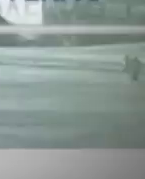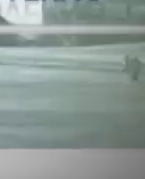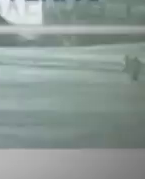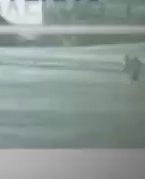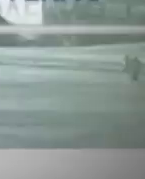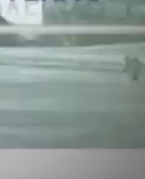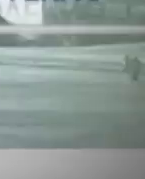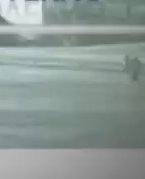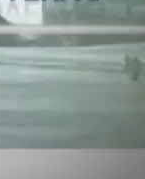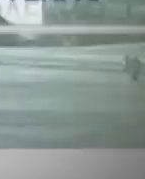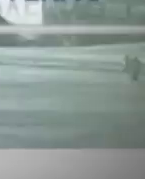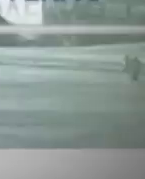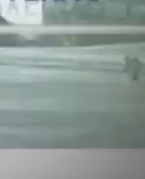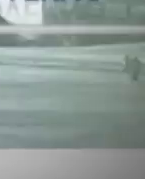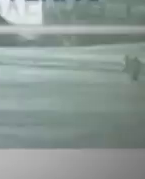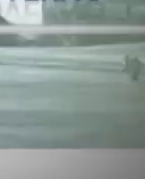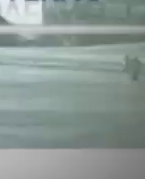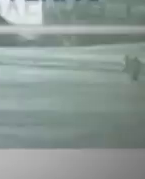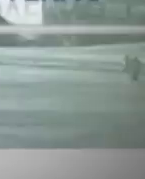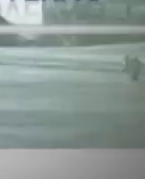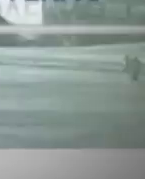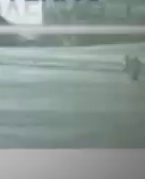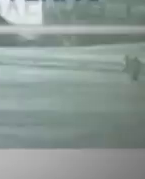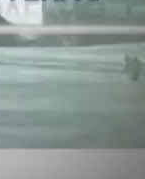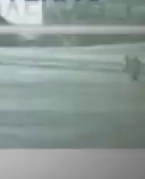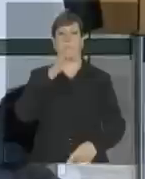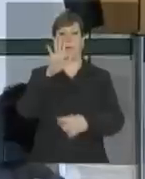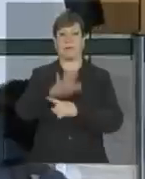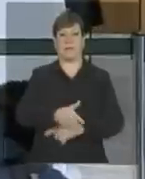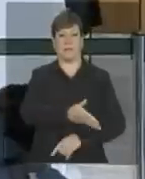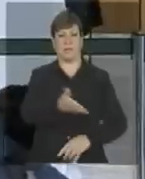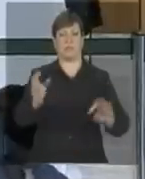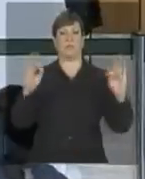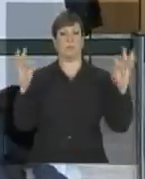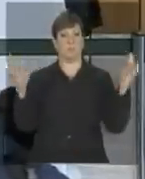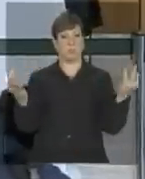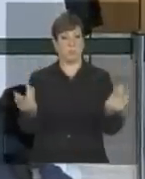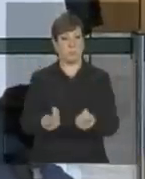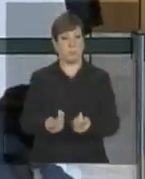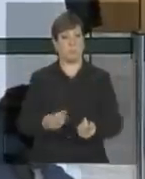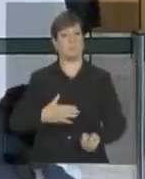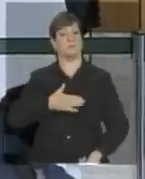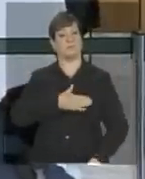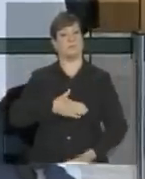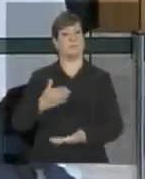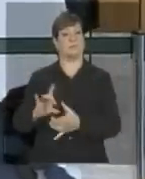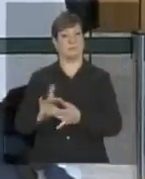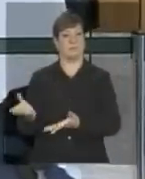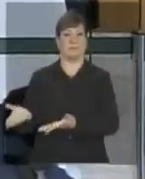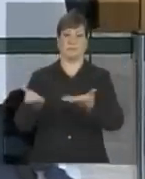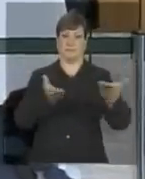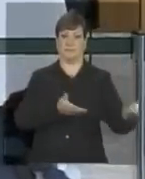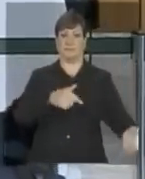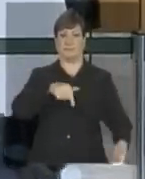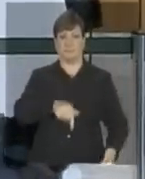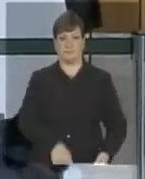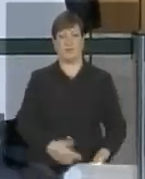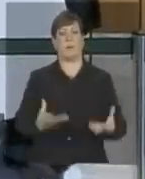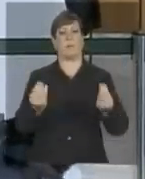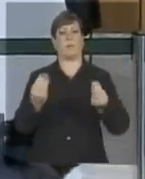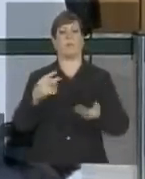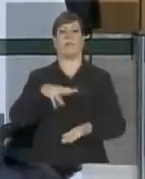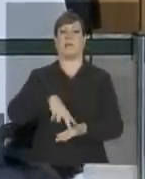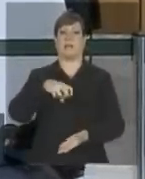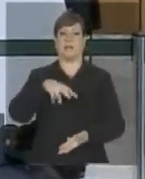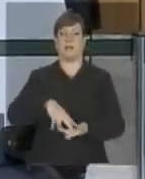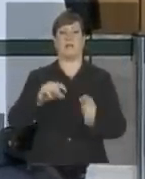do ministro-chefe da CGU, Jorge Agde. Veja como foi. Sejam todos muito bem-vindos. É com muita alegria